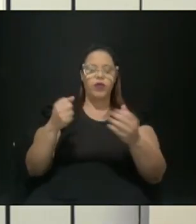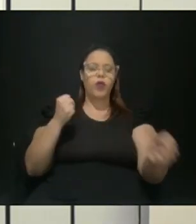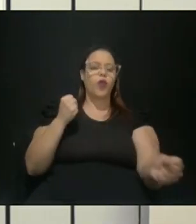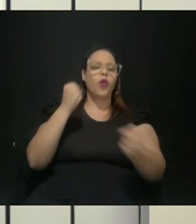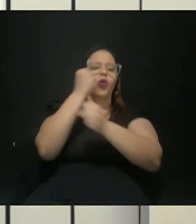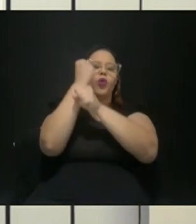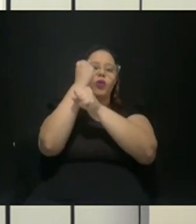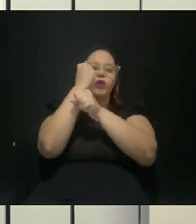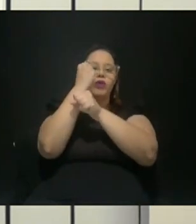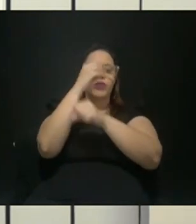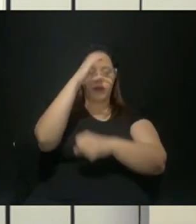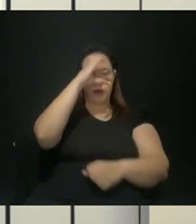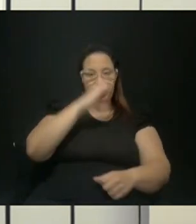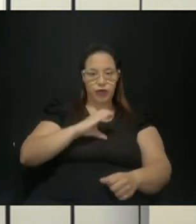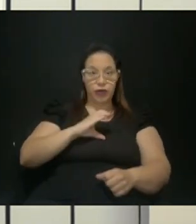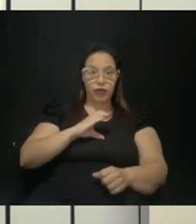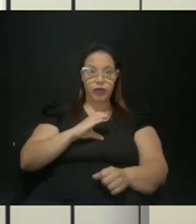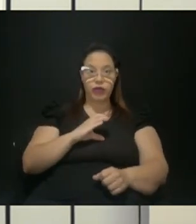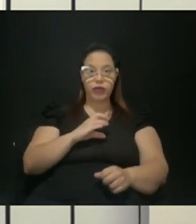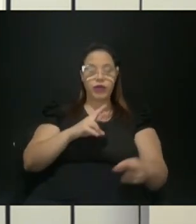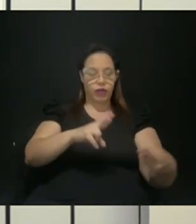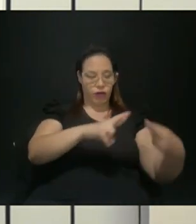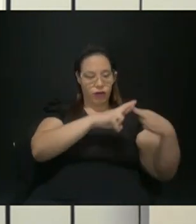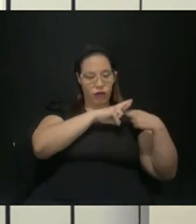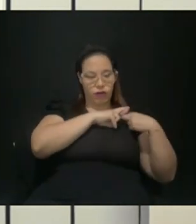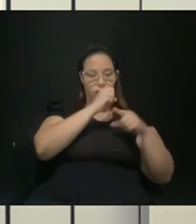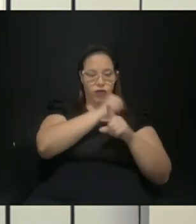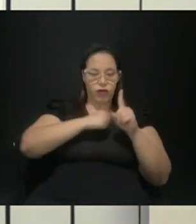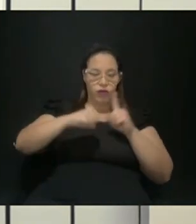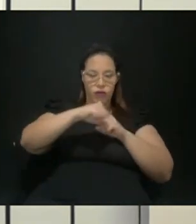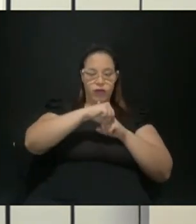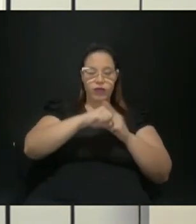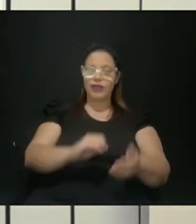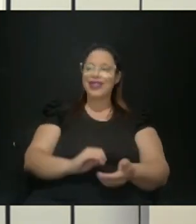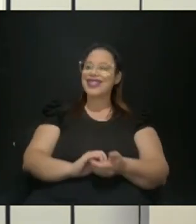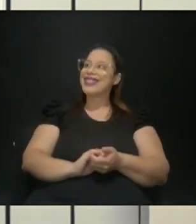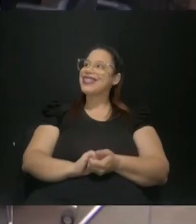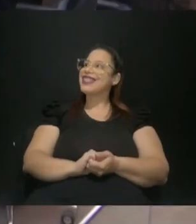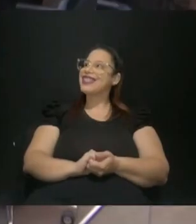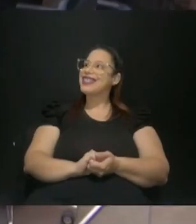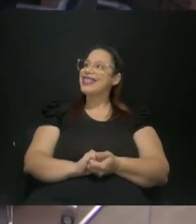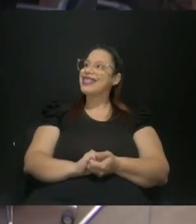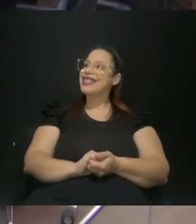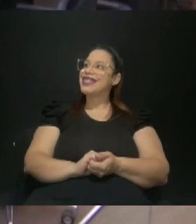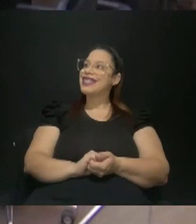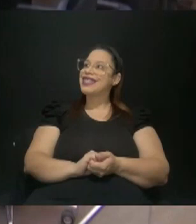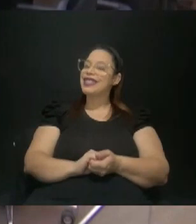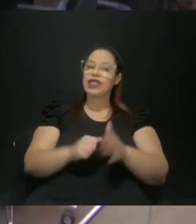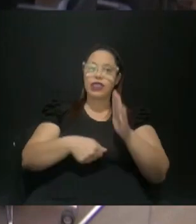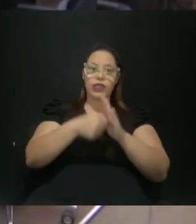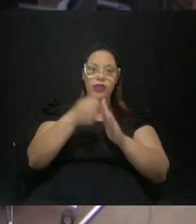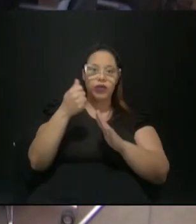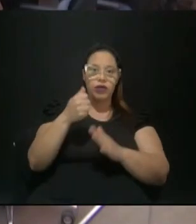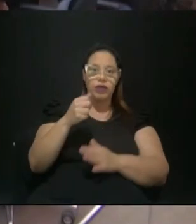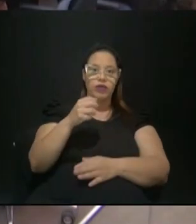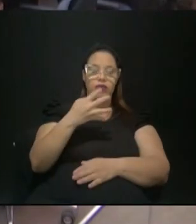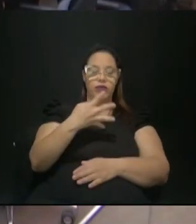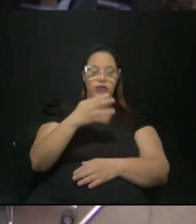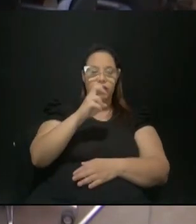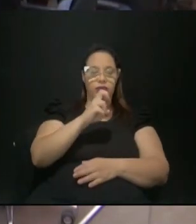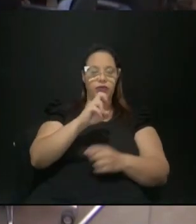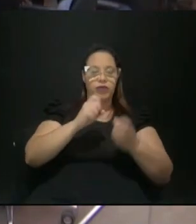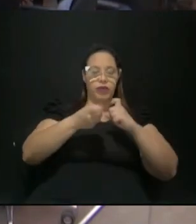cidadania e da responsabilidade social. A primeira parte da 45ª